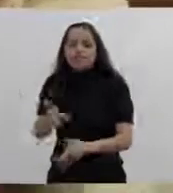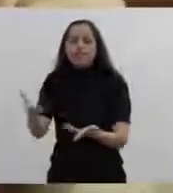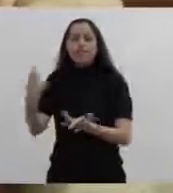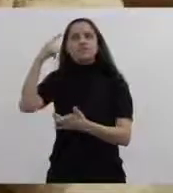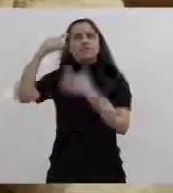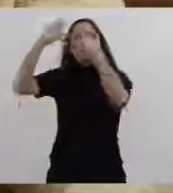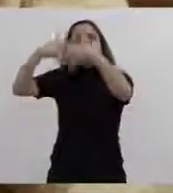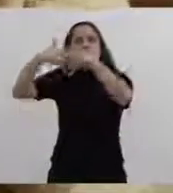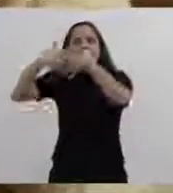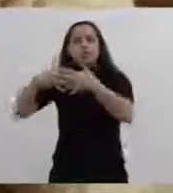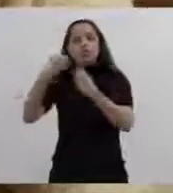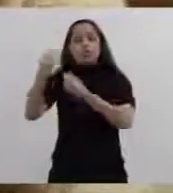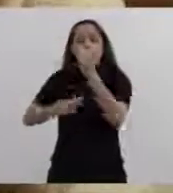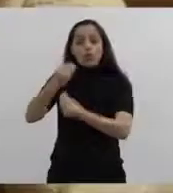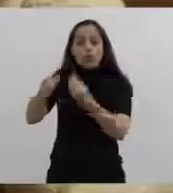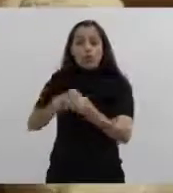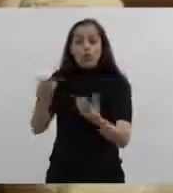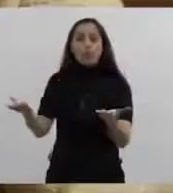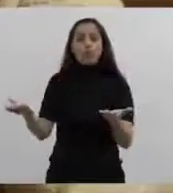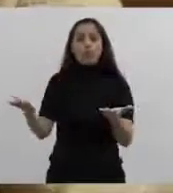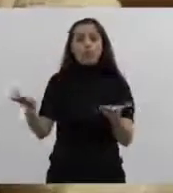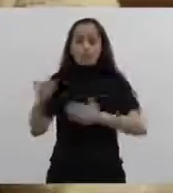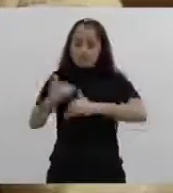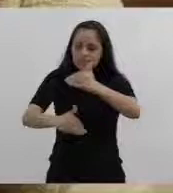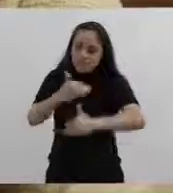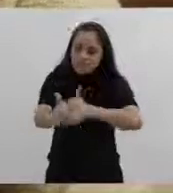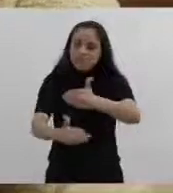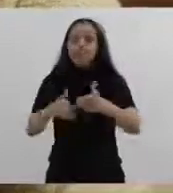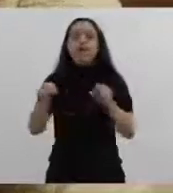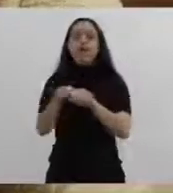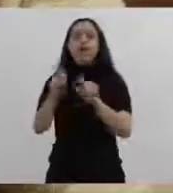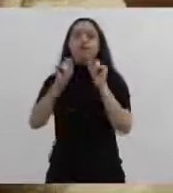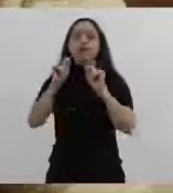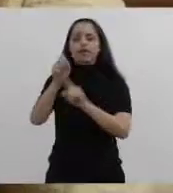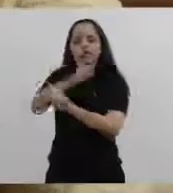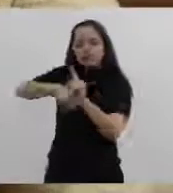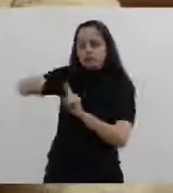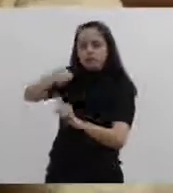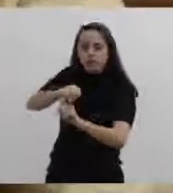sobre os paradigmas sociocrítico, construtivo, ecológico e contextual.